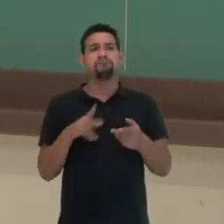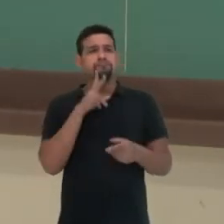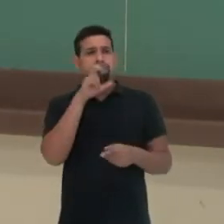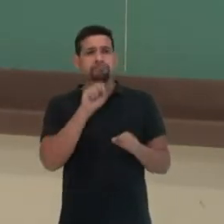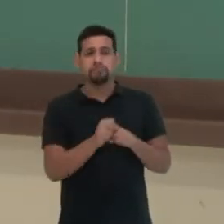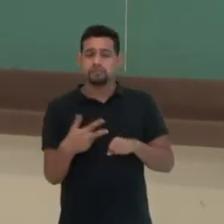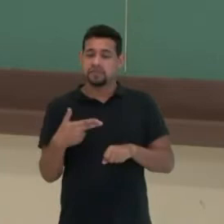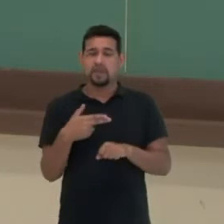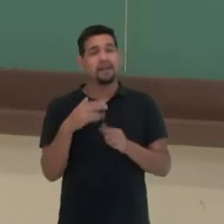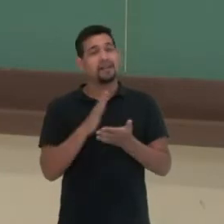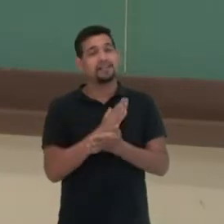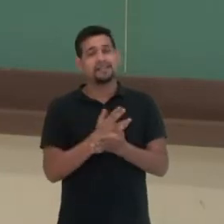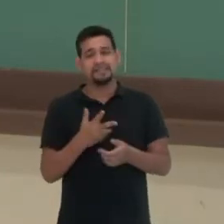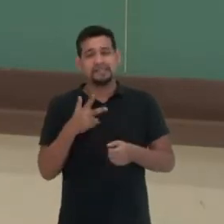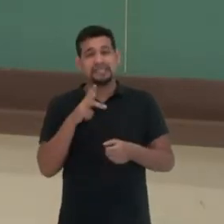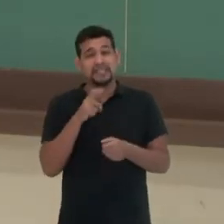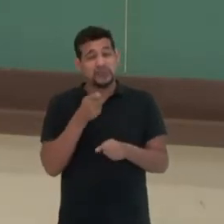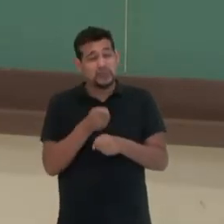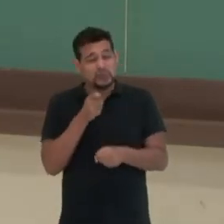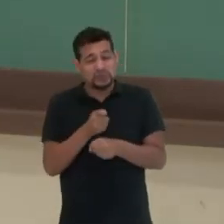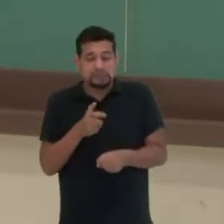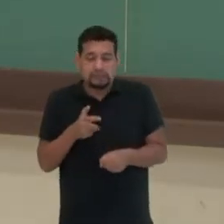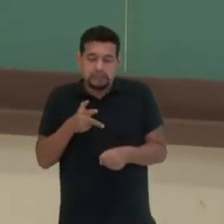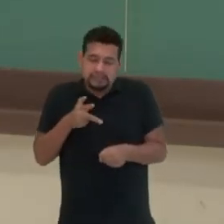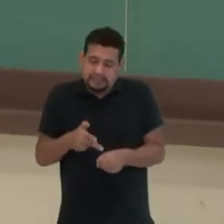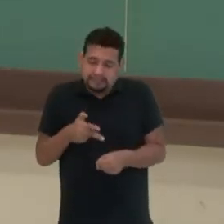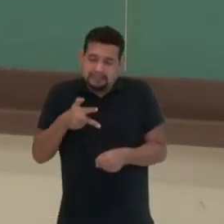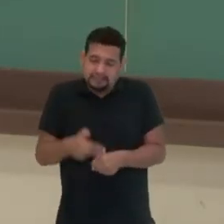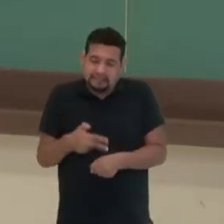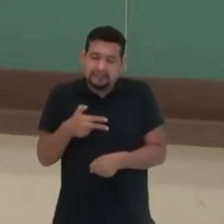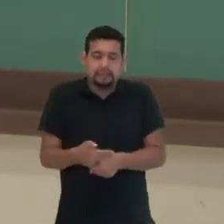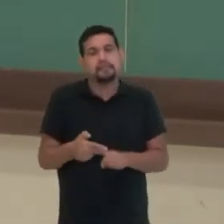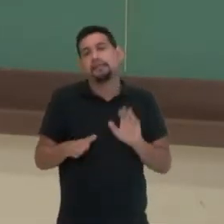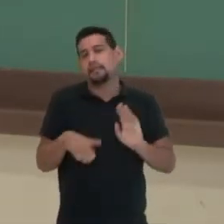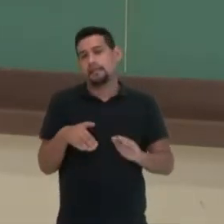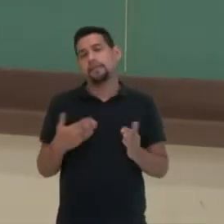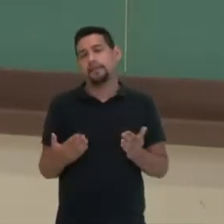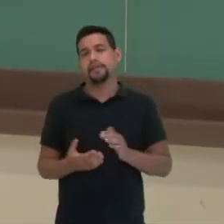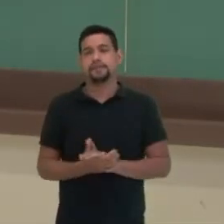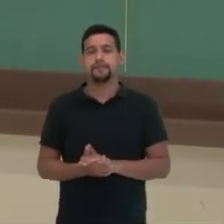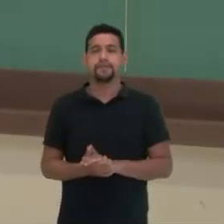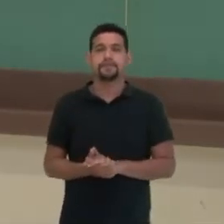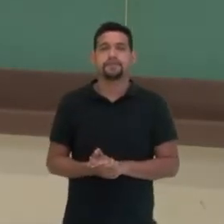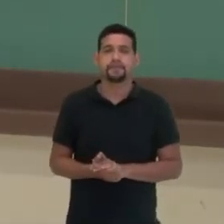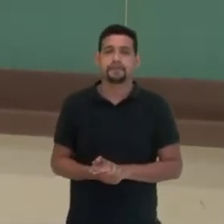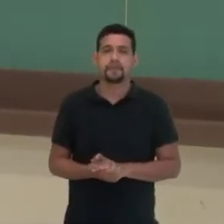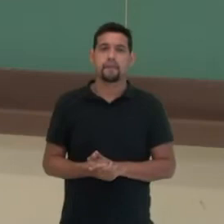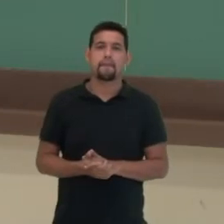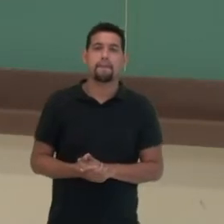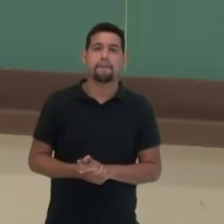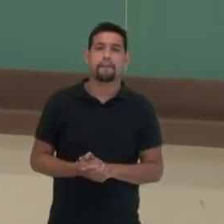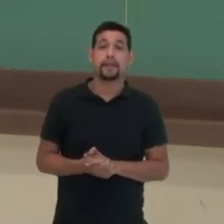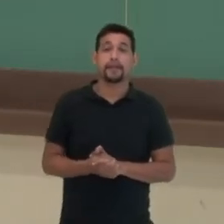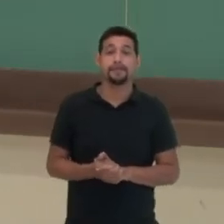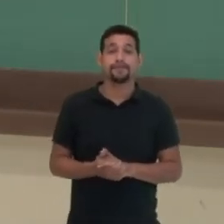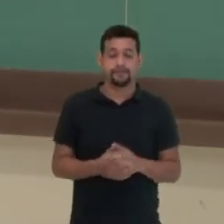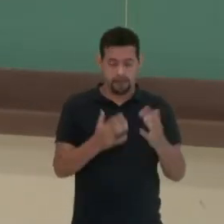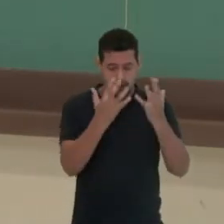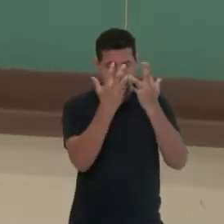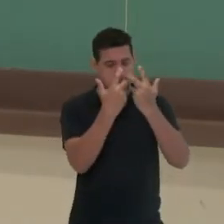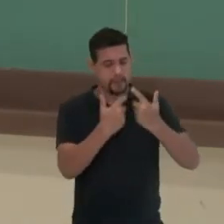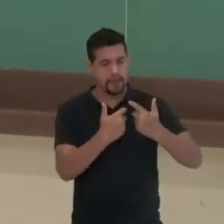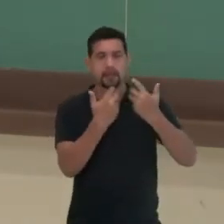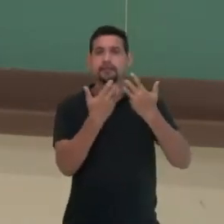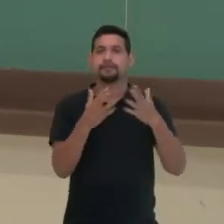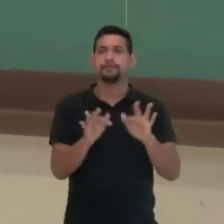força é menor. Se for já um tecido mais grosso, a intensidade já é maior, ok? Muito bem. Máquinas simples.